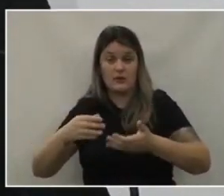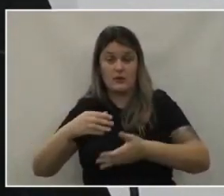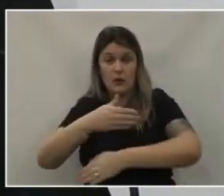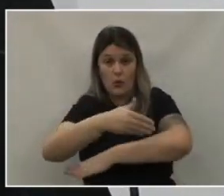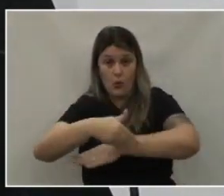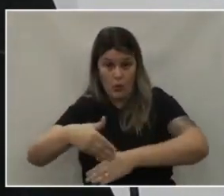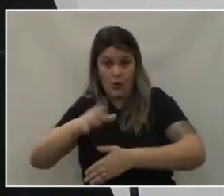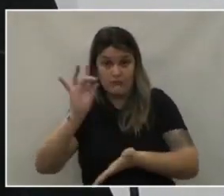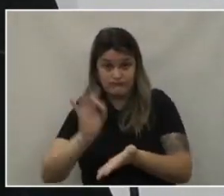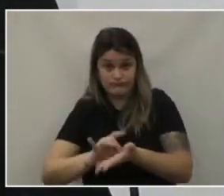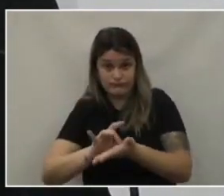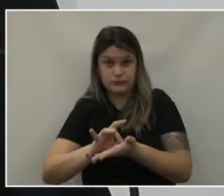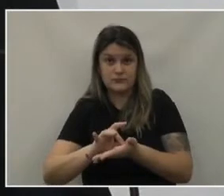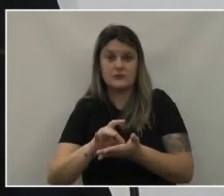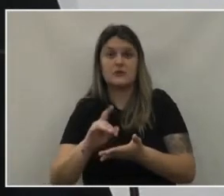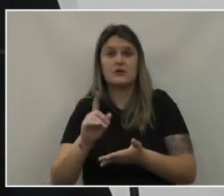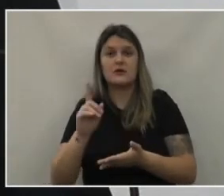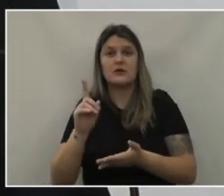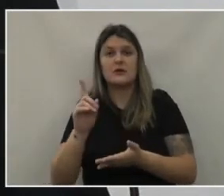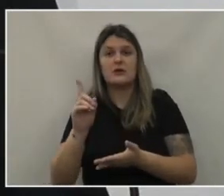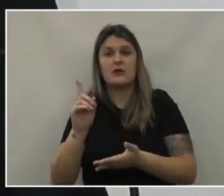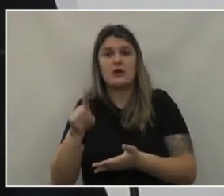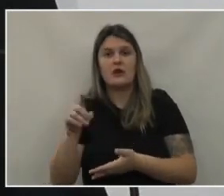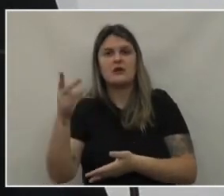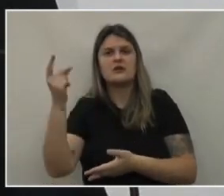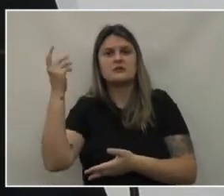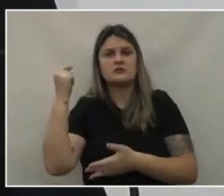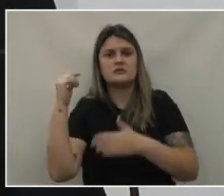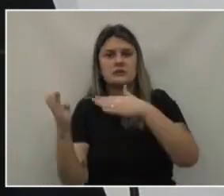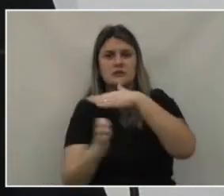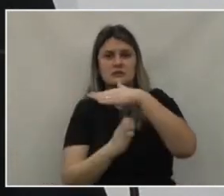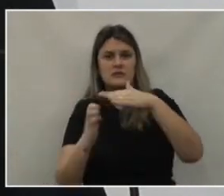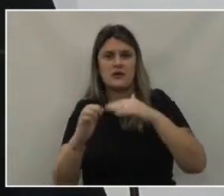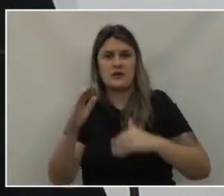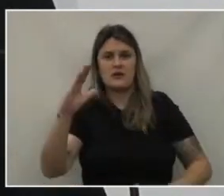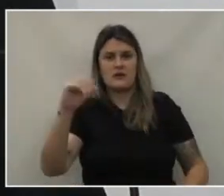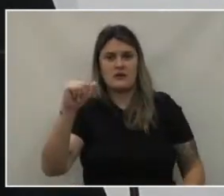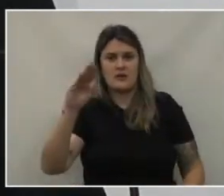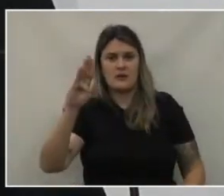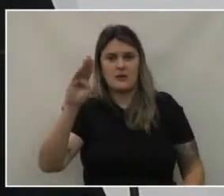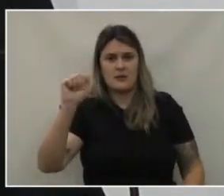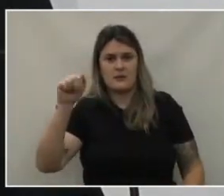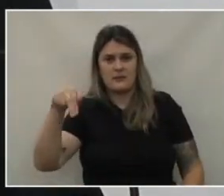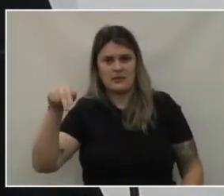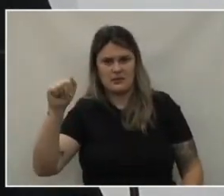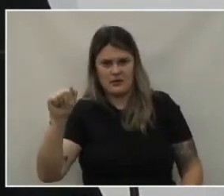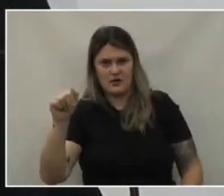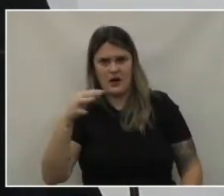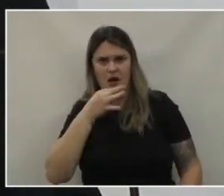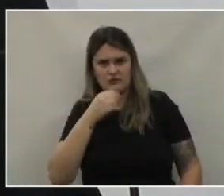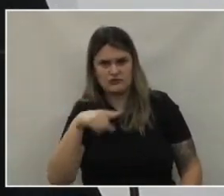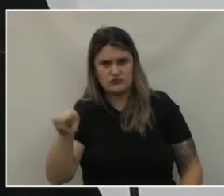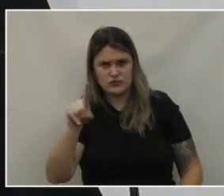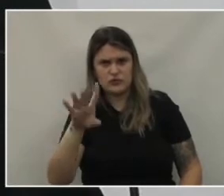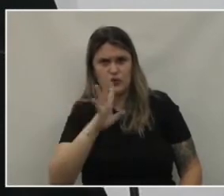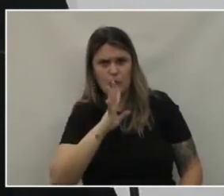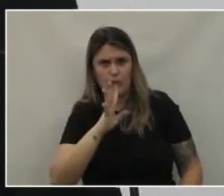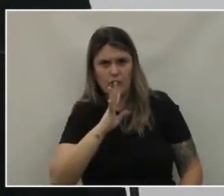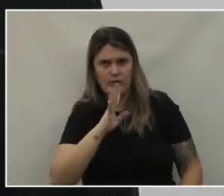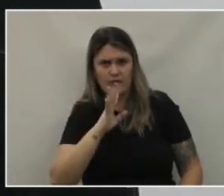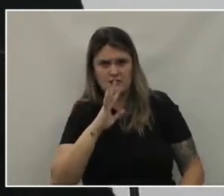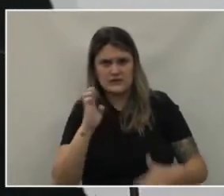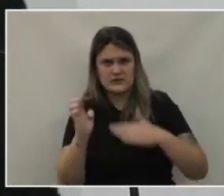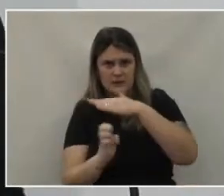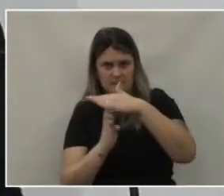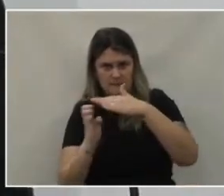via pública, ele faz parte da antiga empresa Cabana. Eu acho que os senhores devem ter conhecimento a respeito dessa